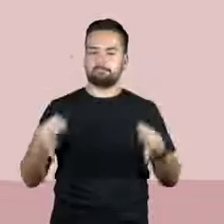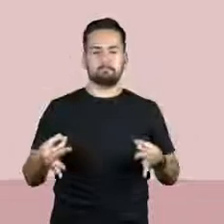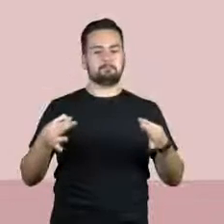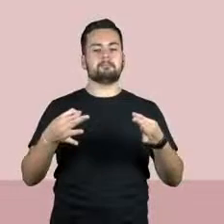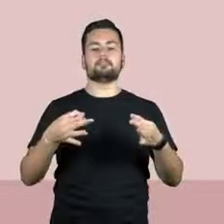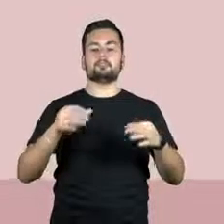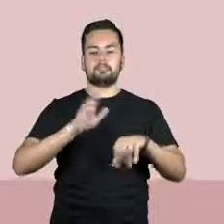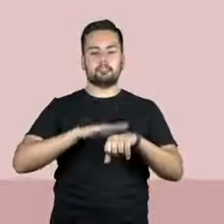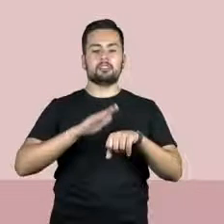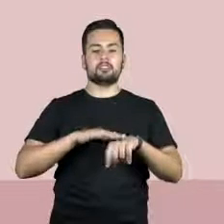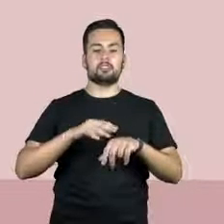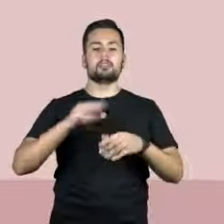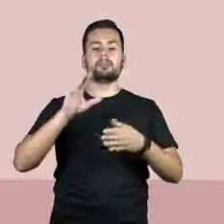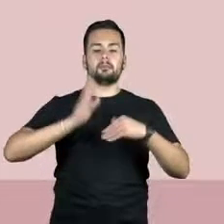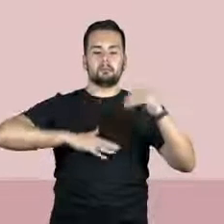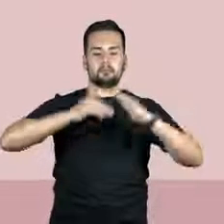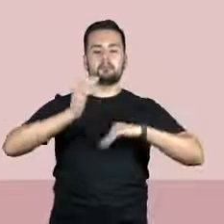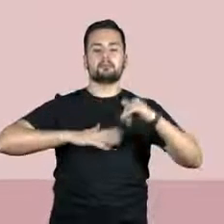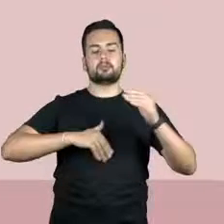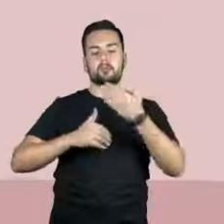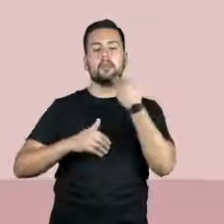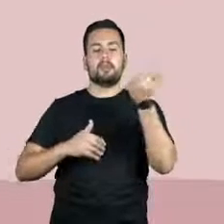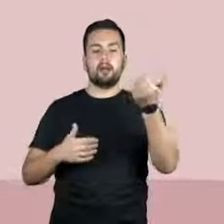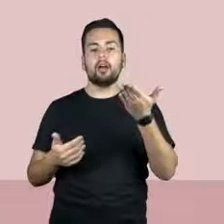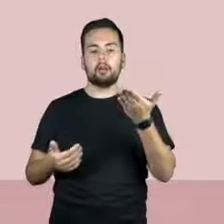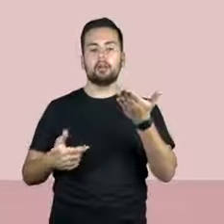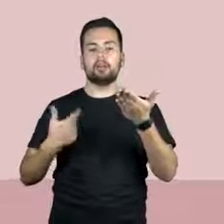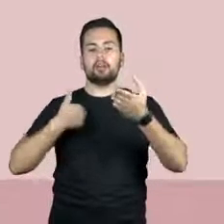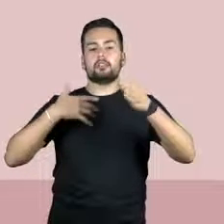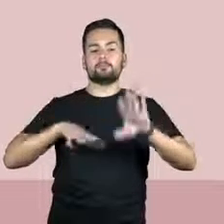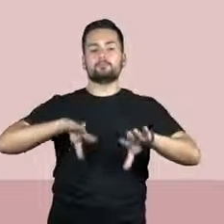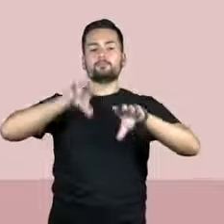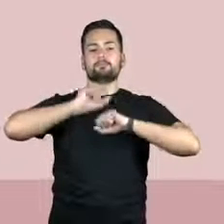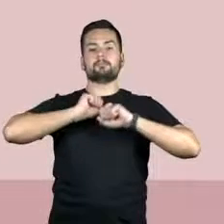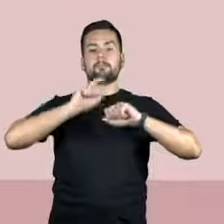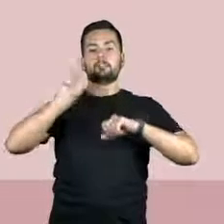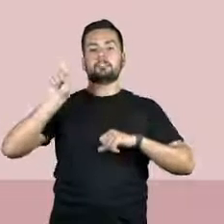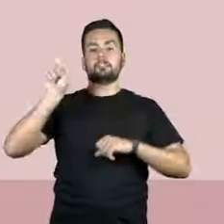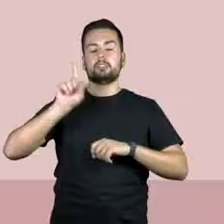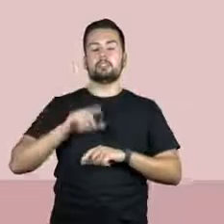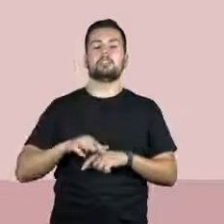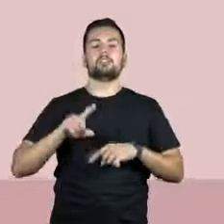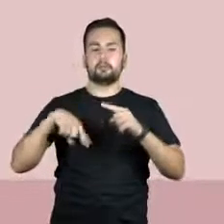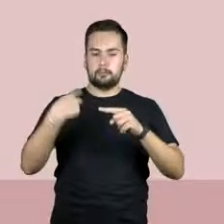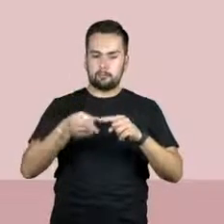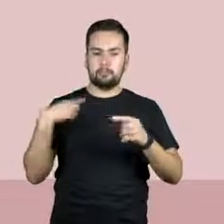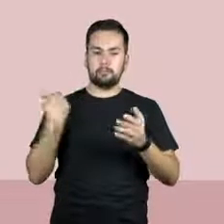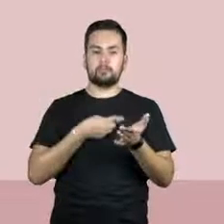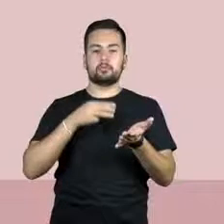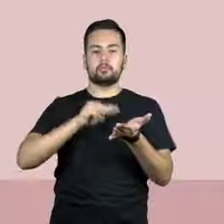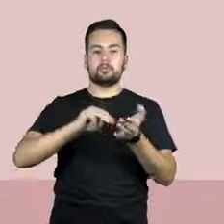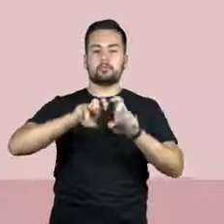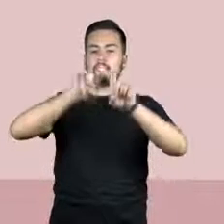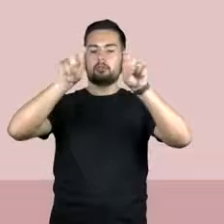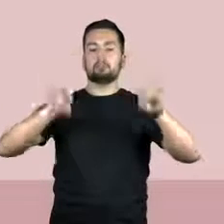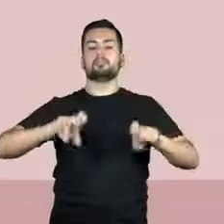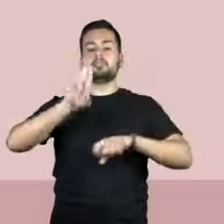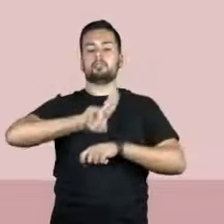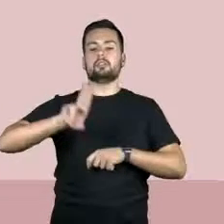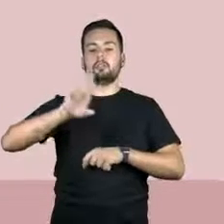inclusive manualmente, né? E é por isso que eu escolhi adotar ele. Depois a gente avança um pouco mais nos métodos computacionais.